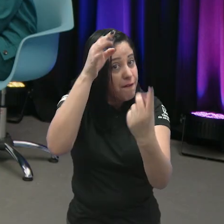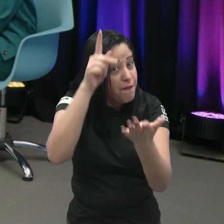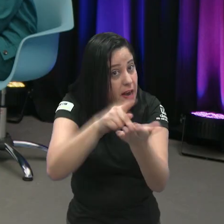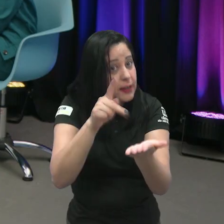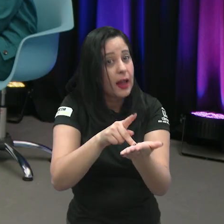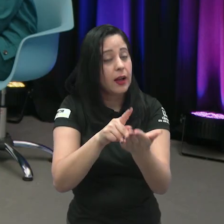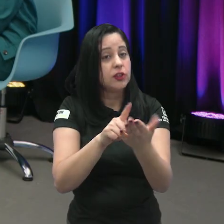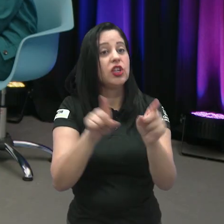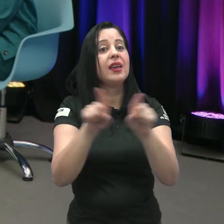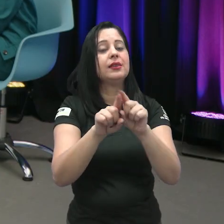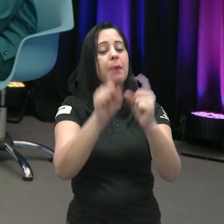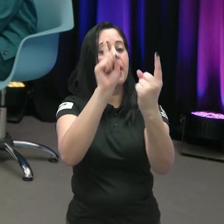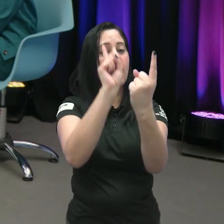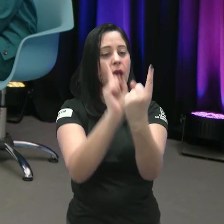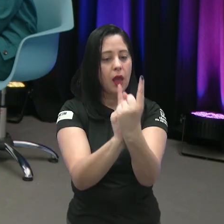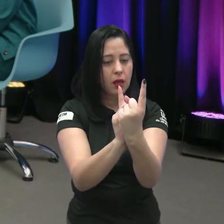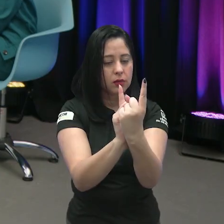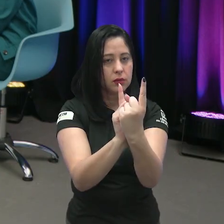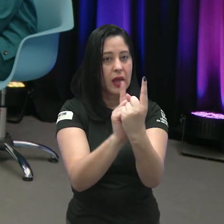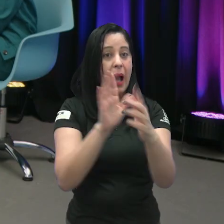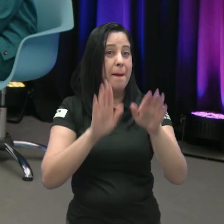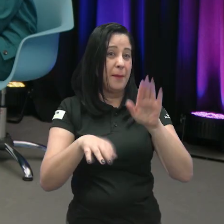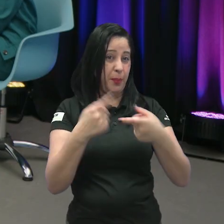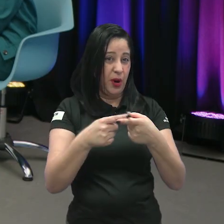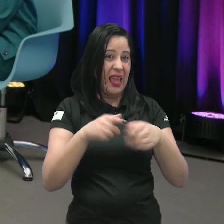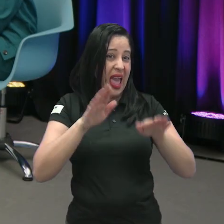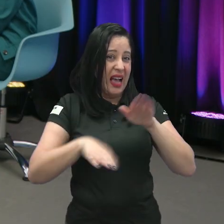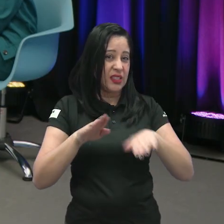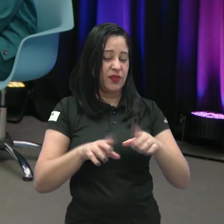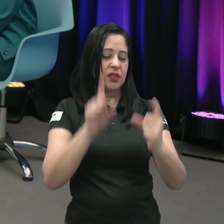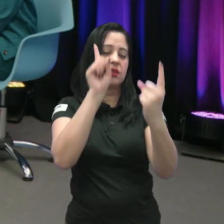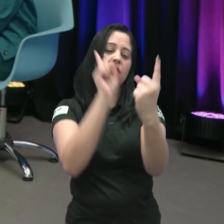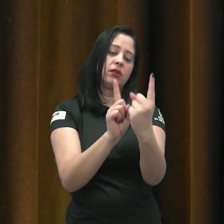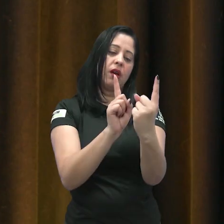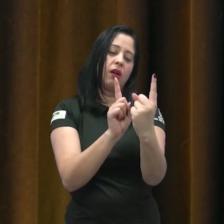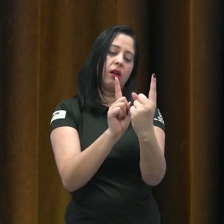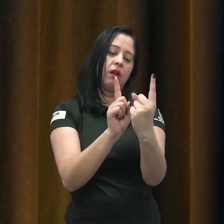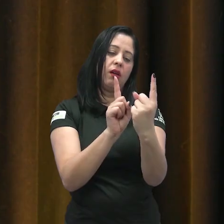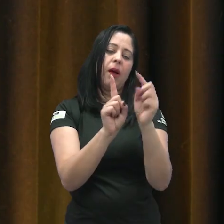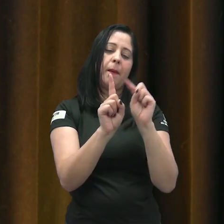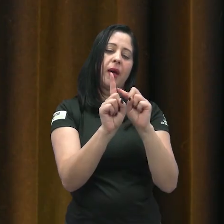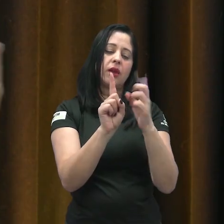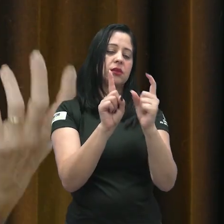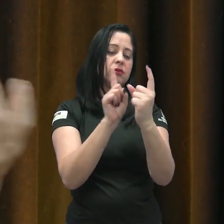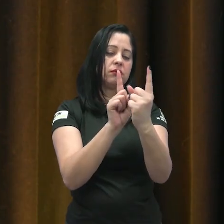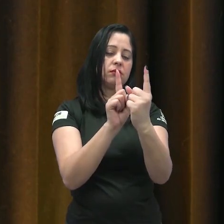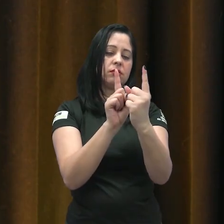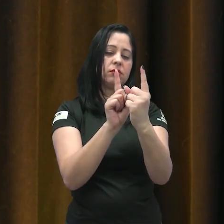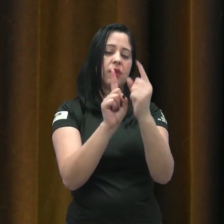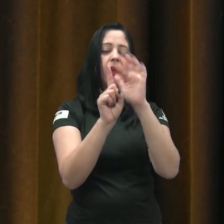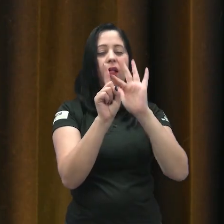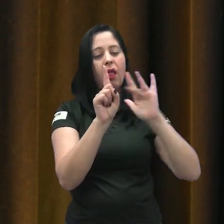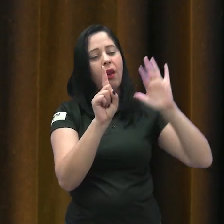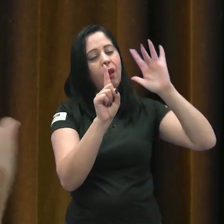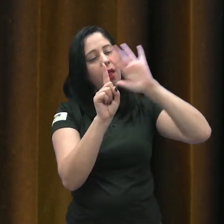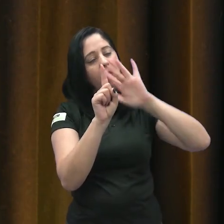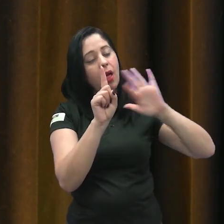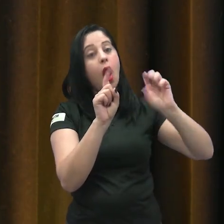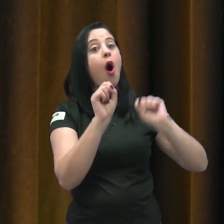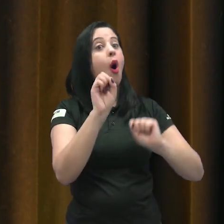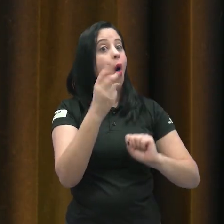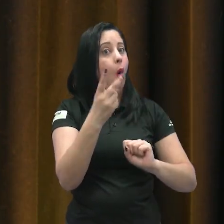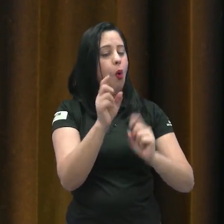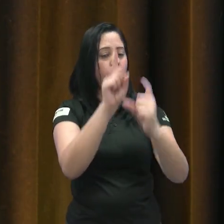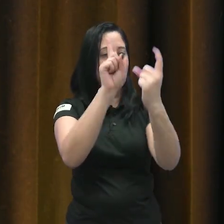disponibilidade emocional, porque eu posso estar com alguém, mas eu estar pensando em outra coisa ou julgando